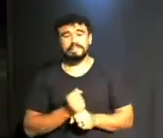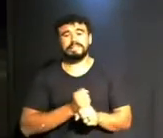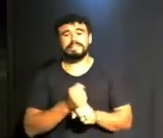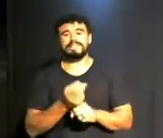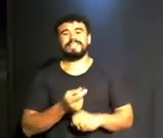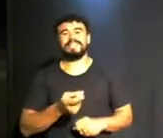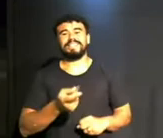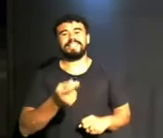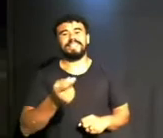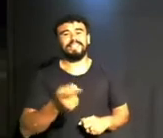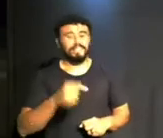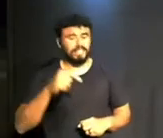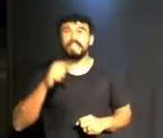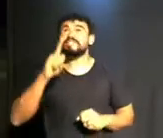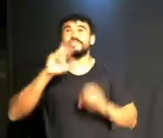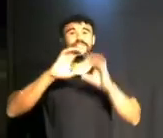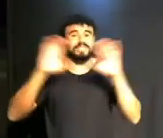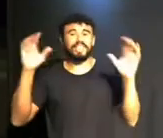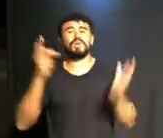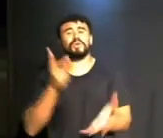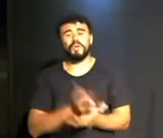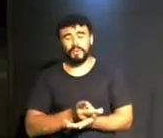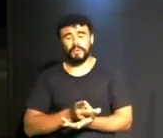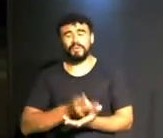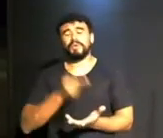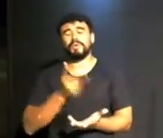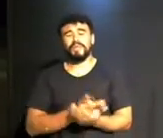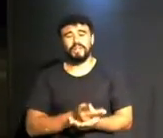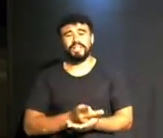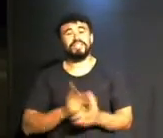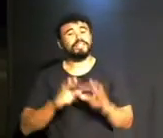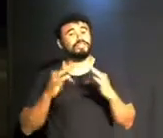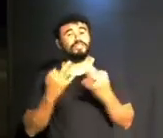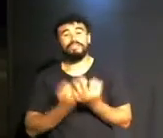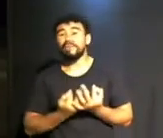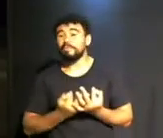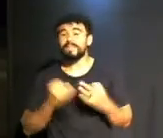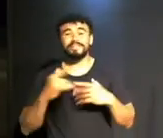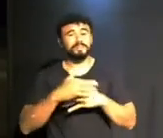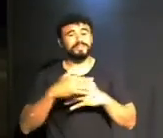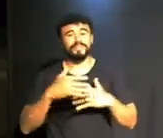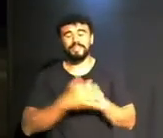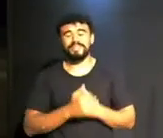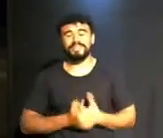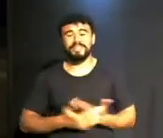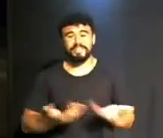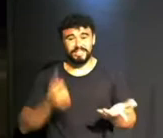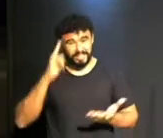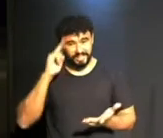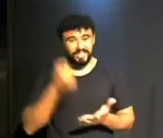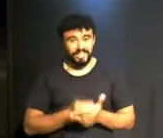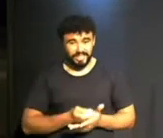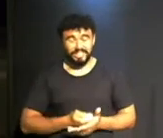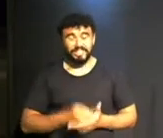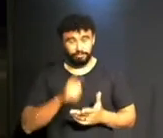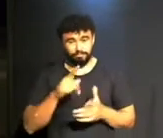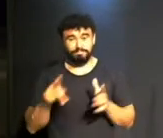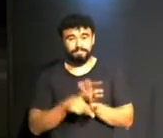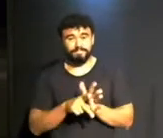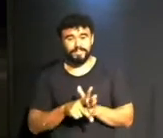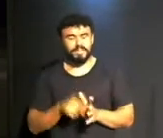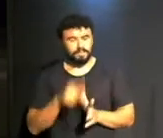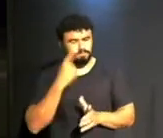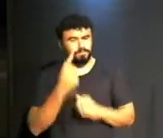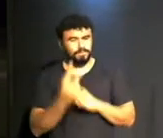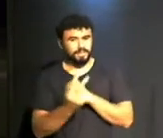toda eternidade no céu você ainda vai continuar com sua família espiritual então decida perto em ser